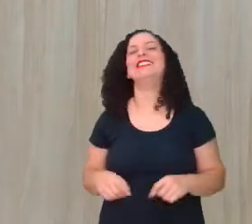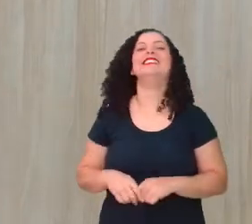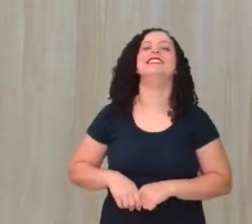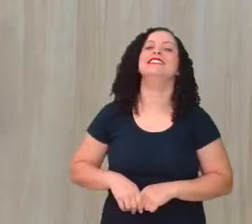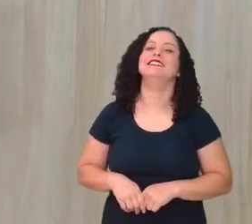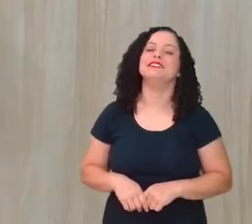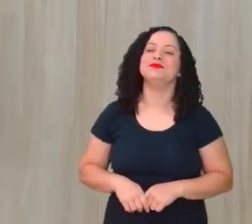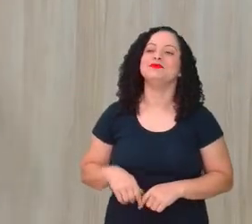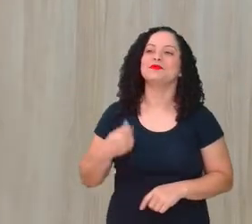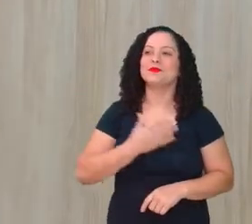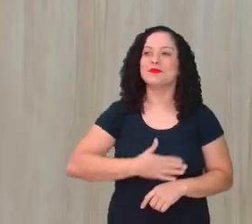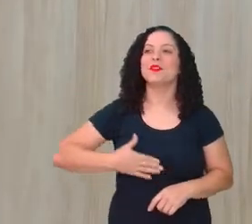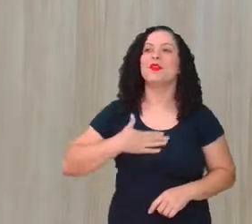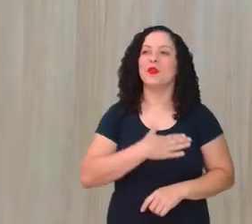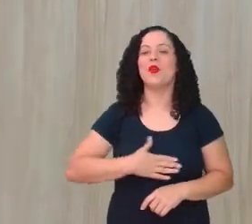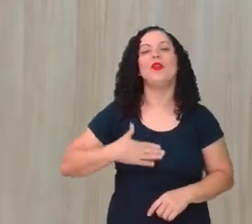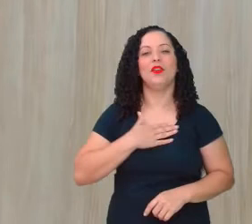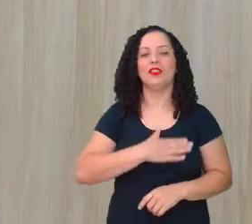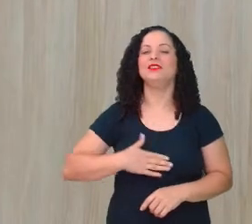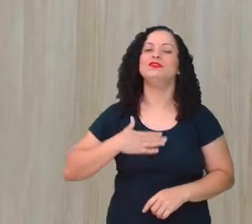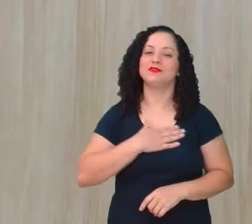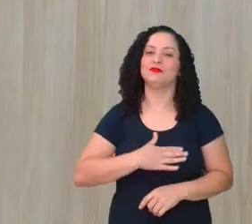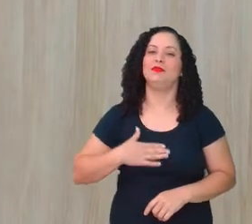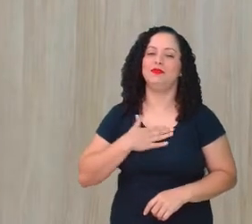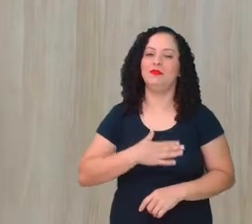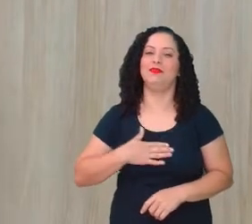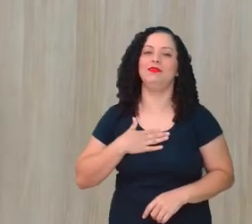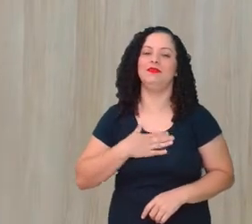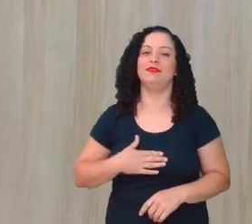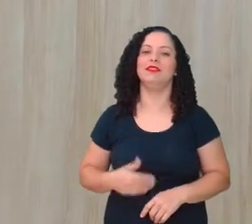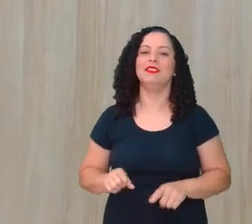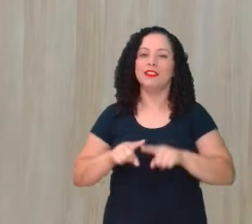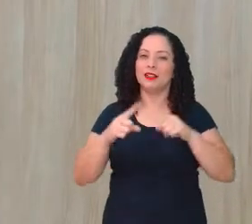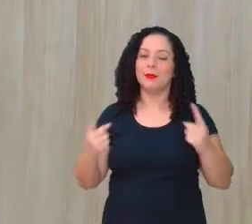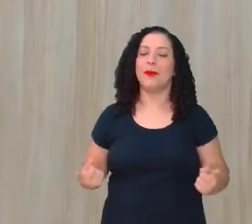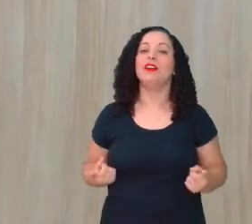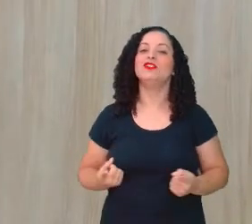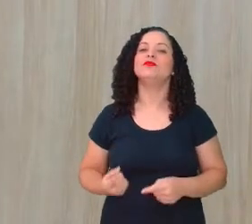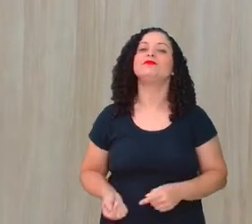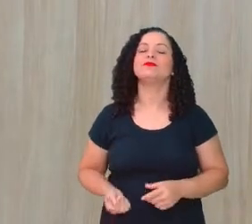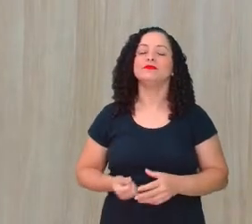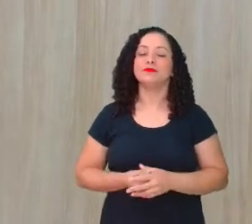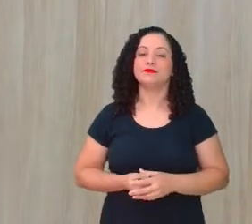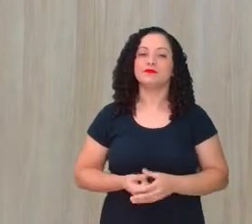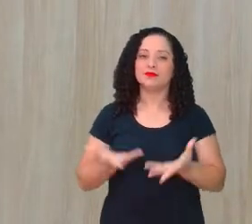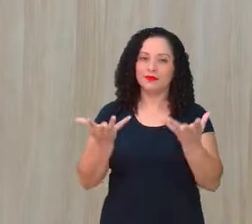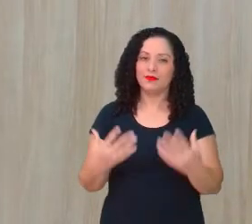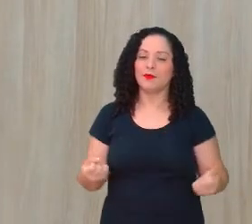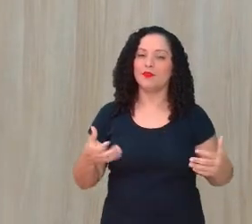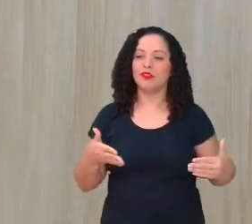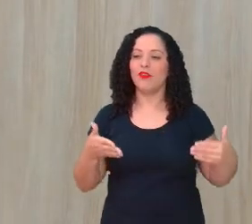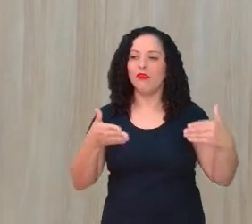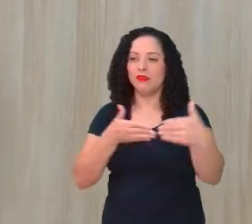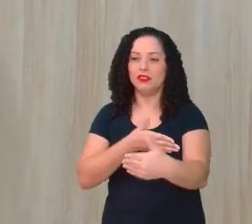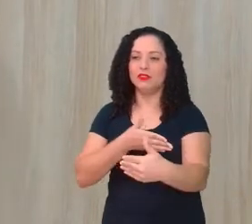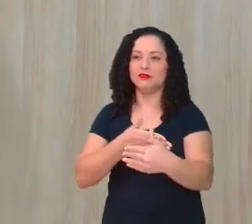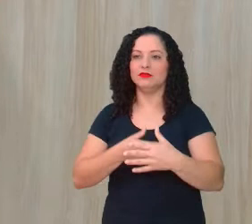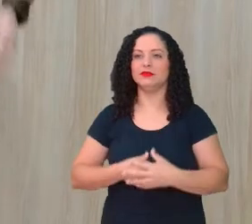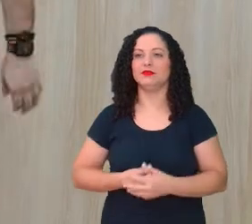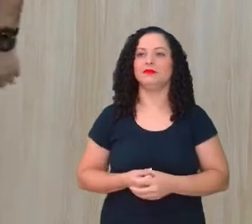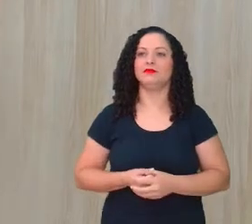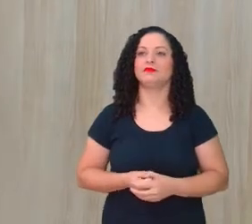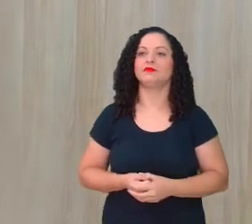banana é só greia aí do pessoal, né? É intriga da oposição. Mas, então, vamos continuar aqui. A